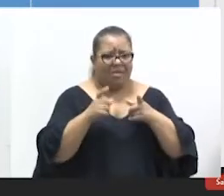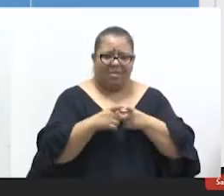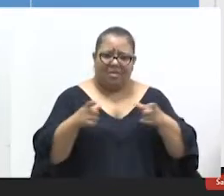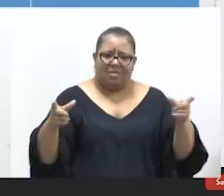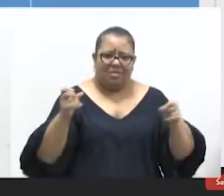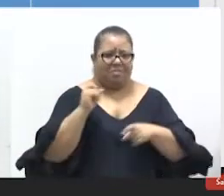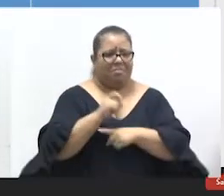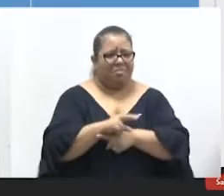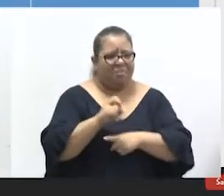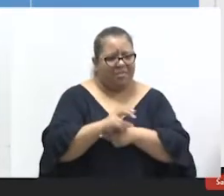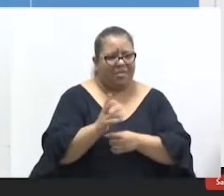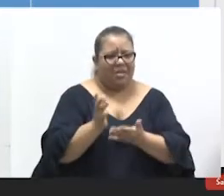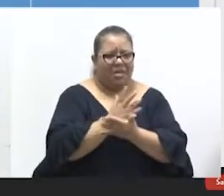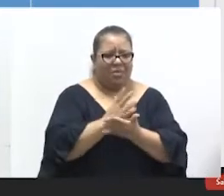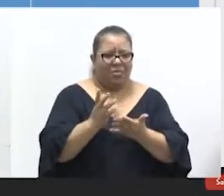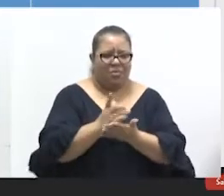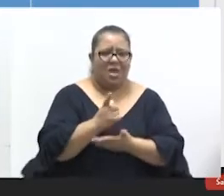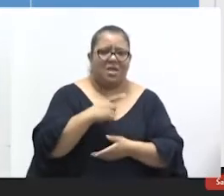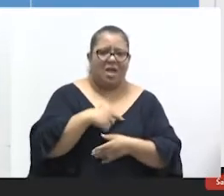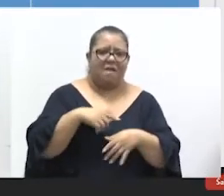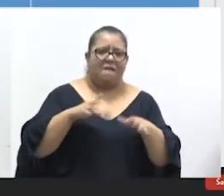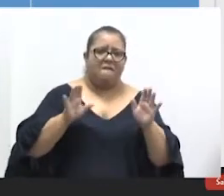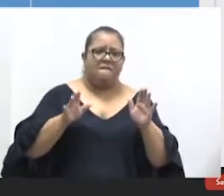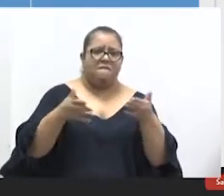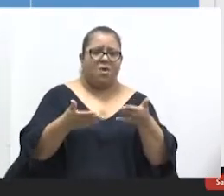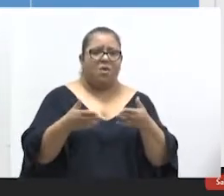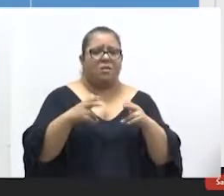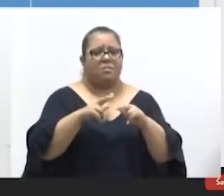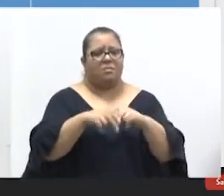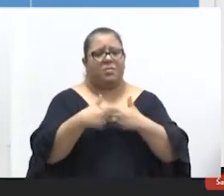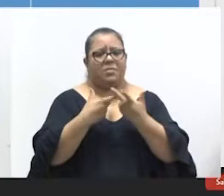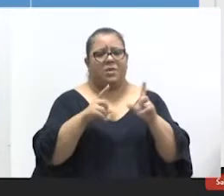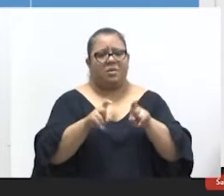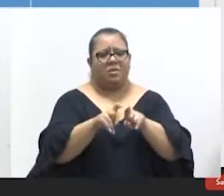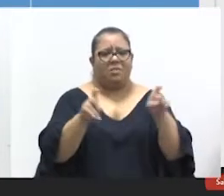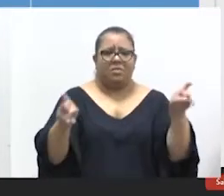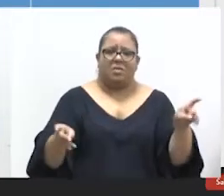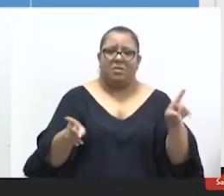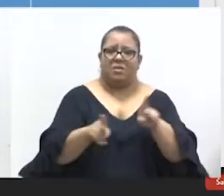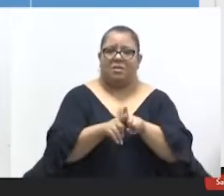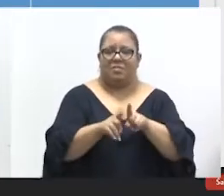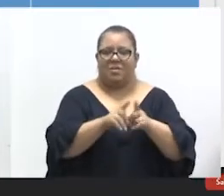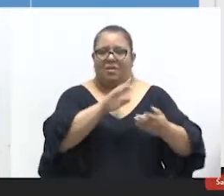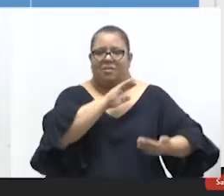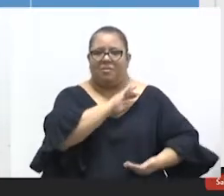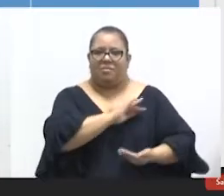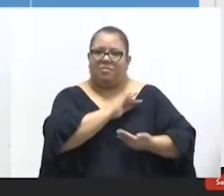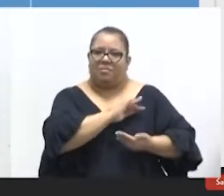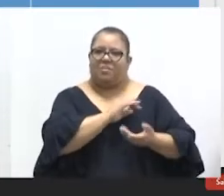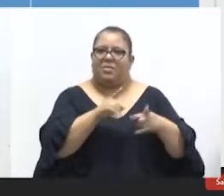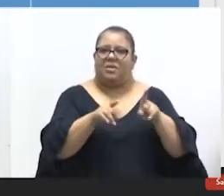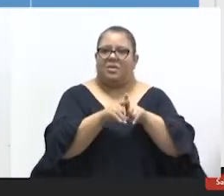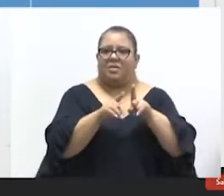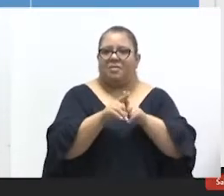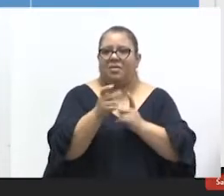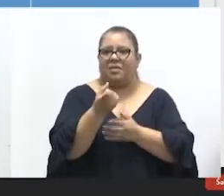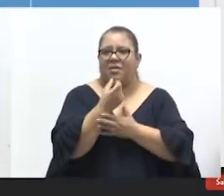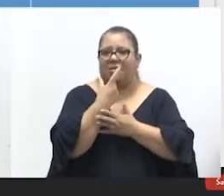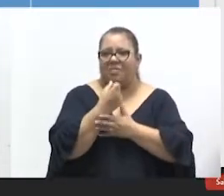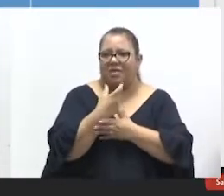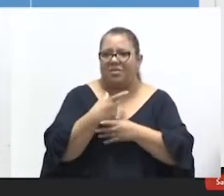existem campanhas de rastreamento específicas, né, tanto para o colo do útero quanto para o câncer de mama, né? E, inclusive, o tratamento é um